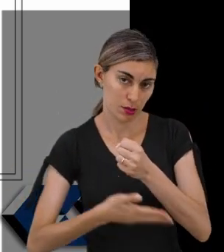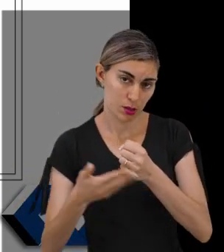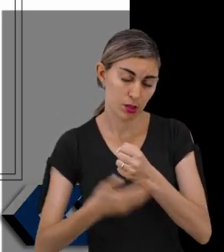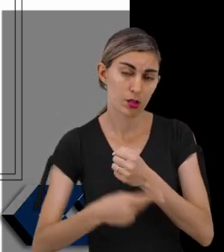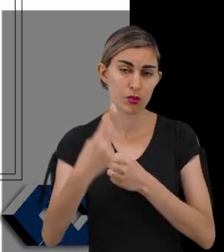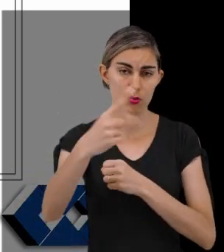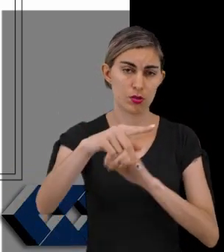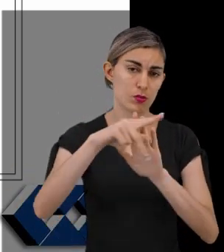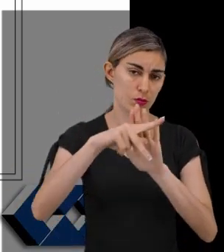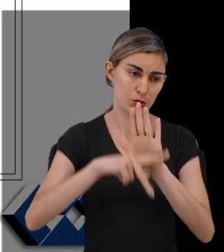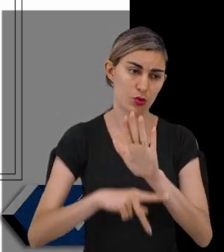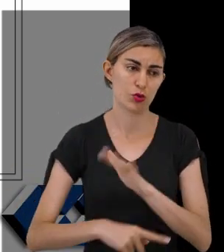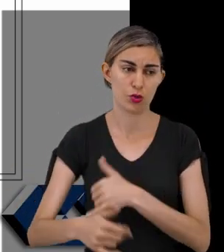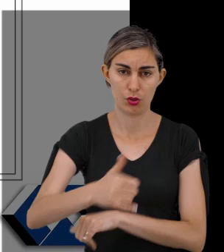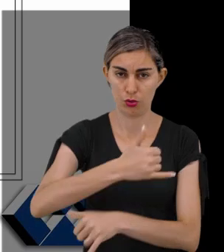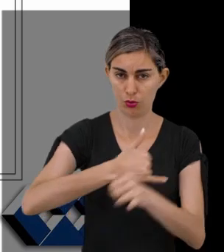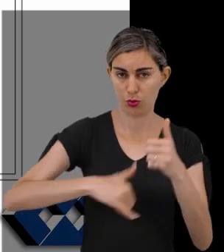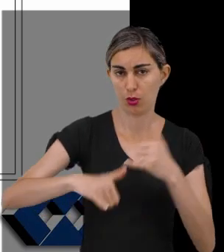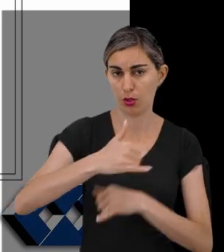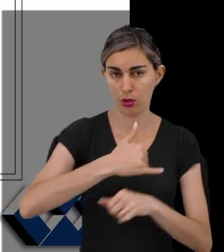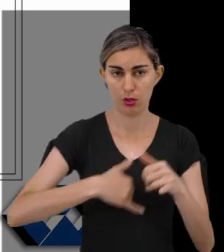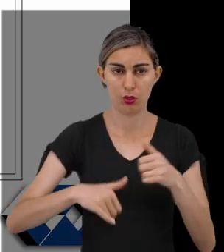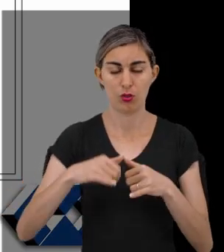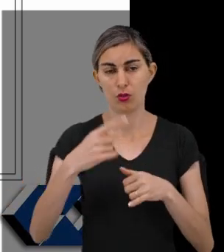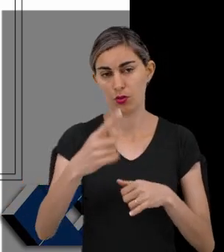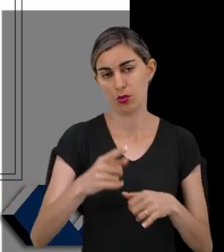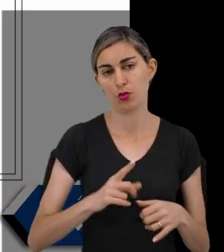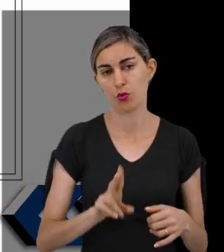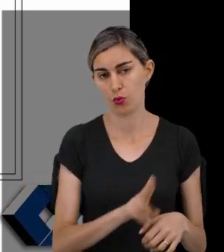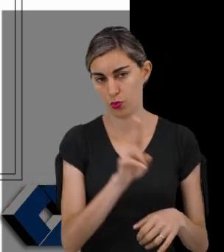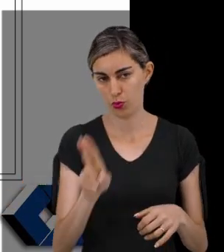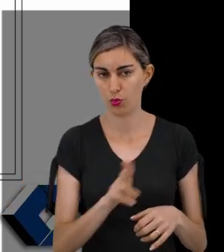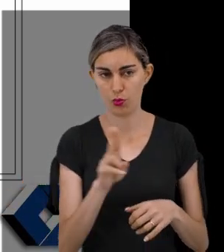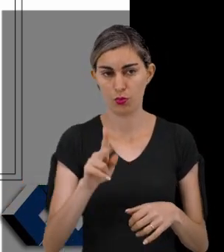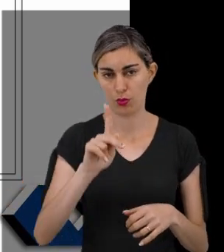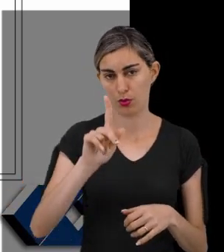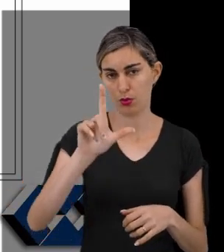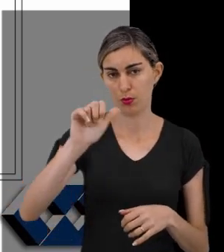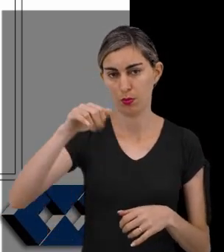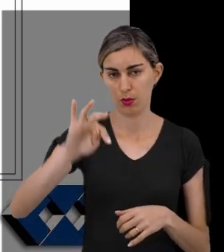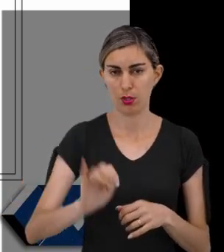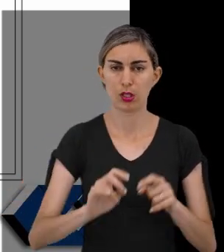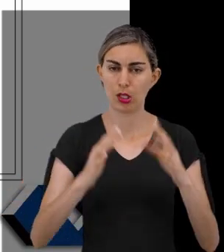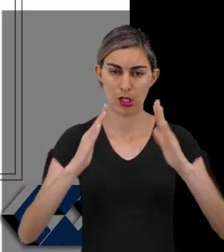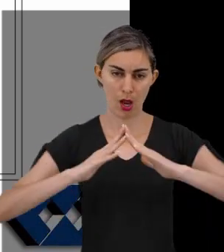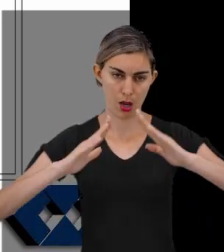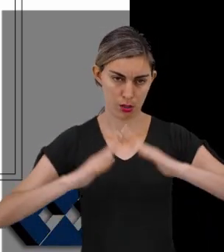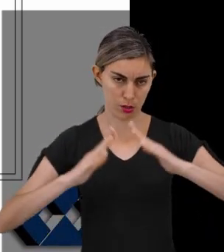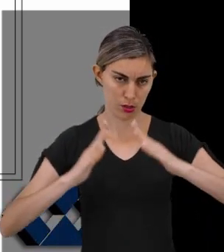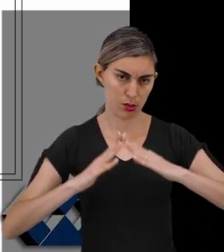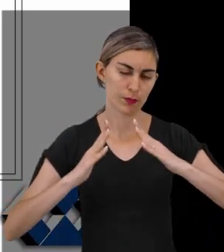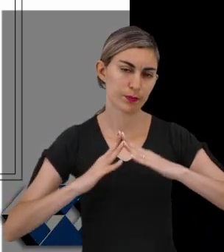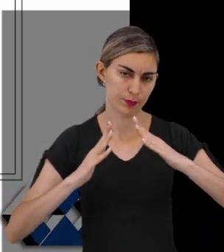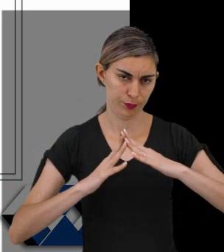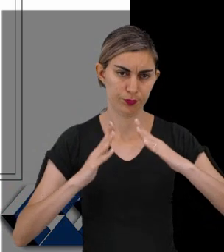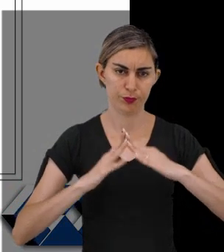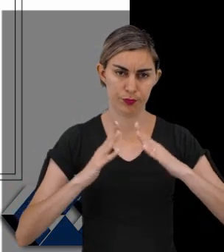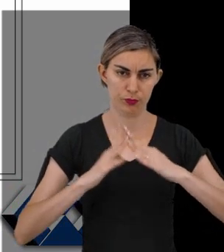o projeto elétrico. Né? No caso aqui, a gente está utilizando uma planta baixa de uma residência, né, composta aí